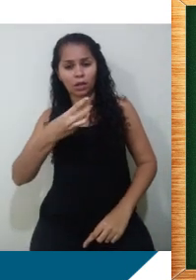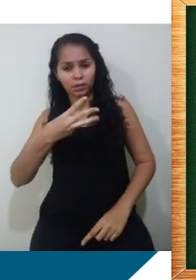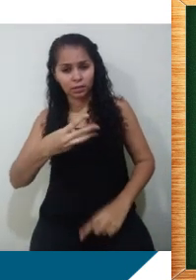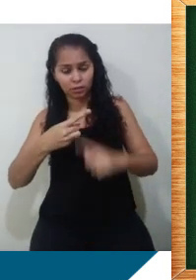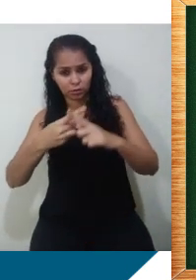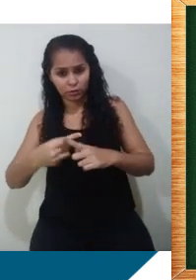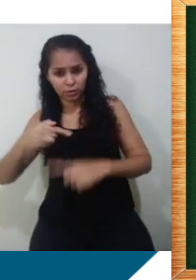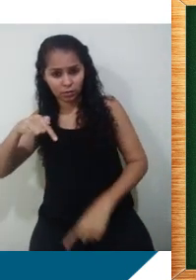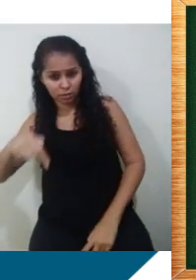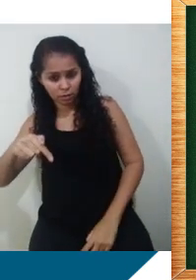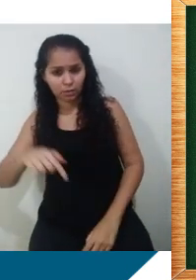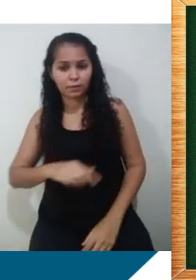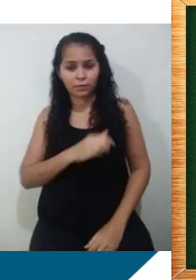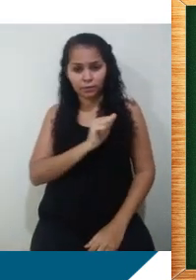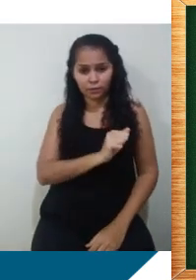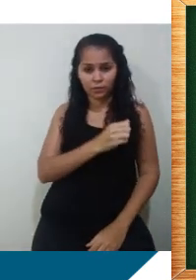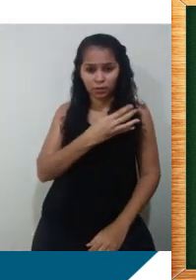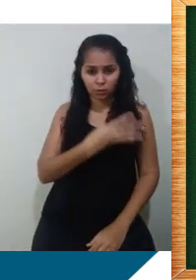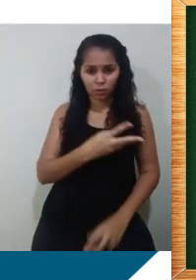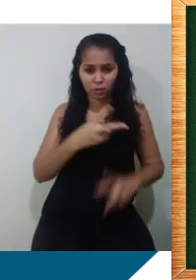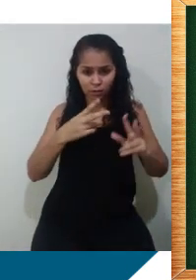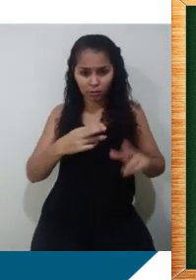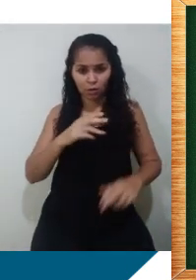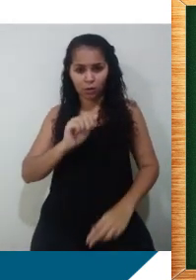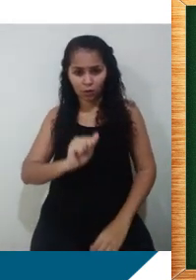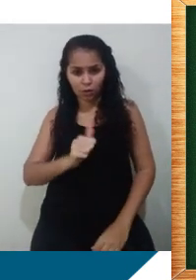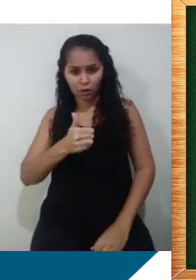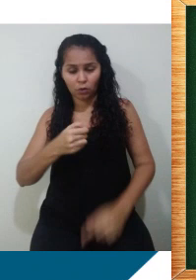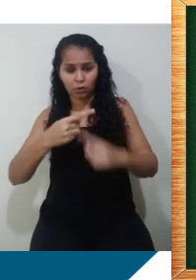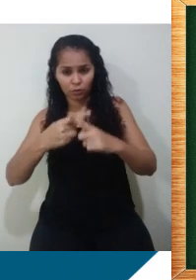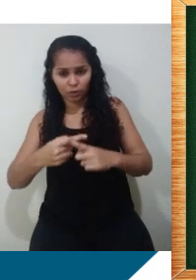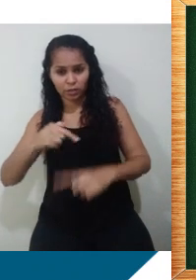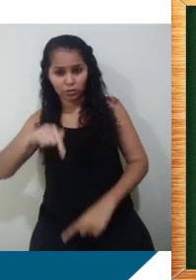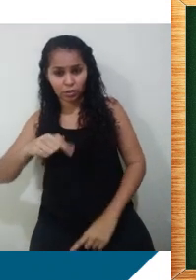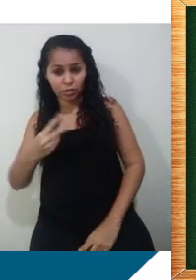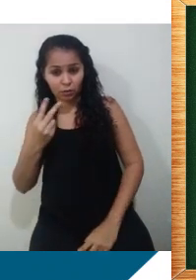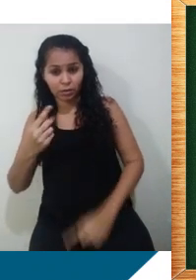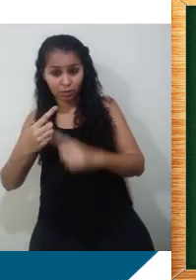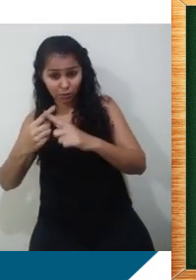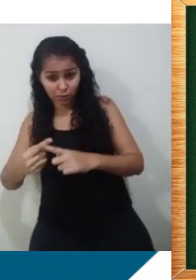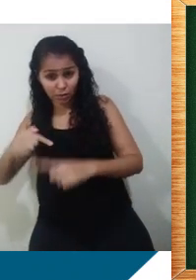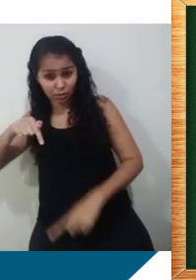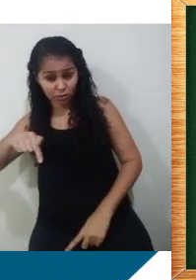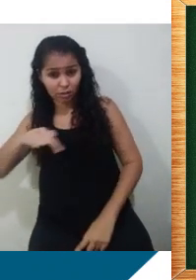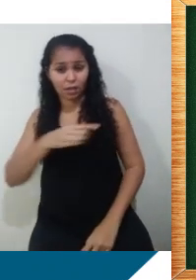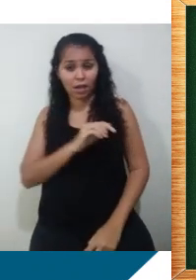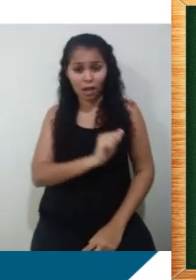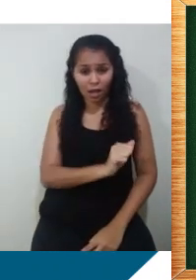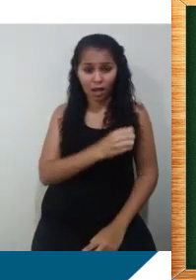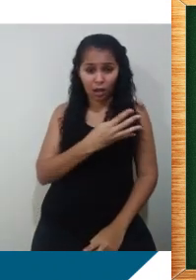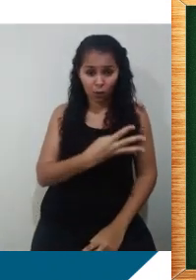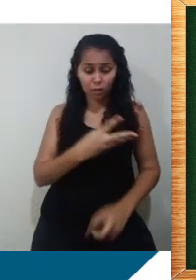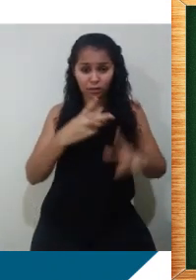igual a A1 vezes Q ao quadrado vezes Q. Ou seja, A4 é igual a A1 vezes Q ao